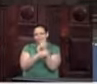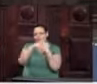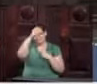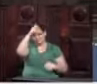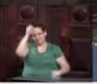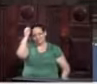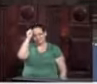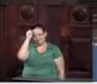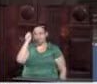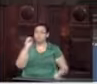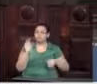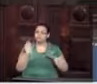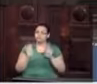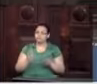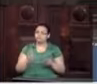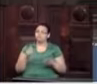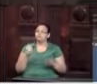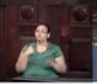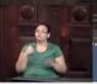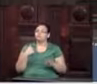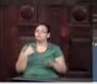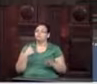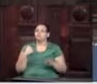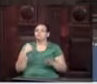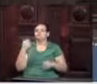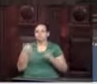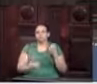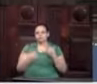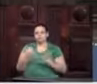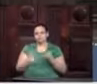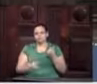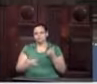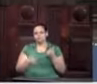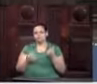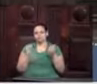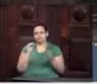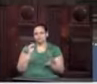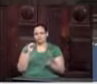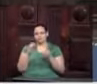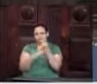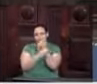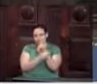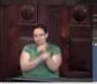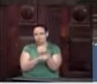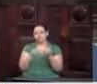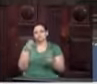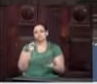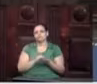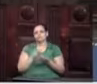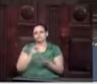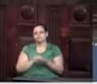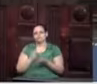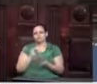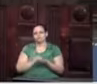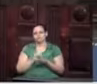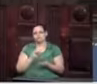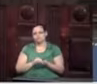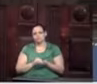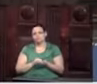Mas vou tratar da insegurança